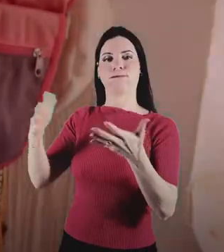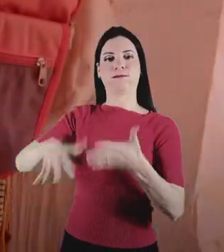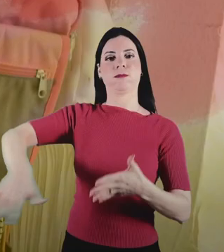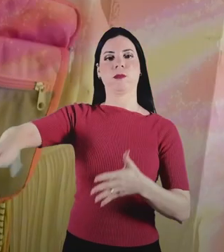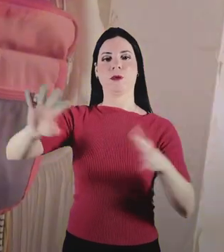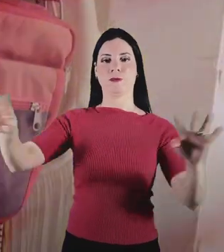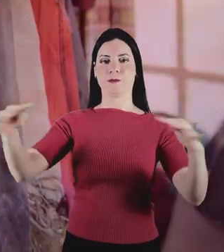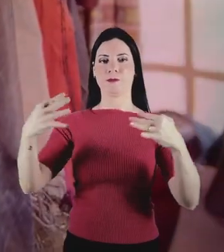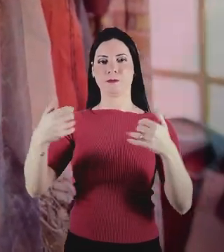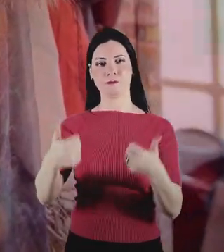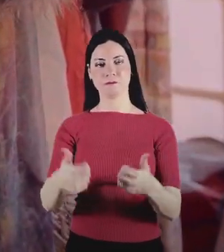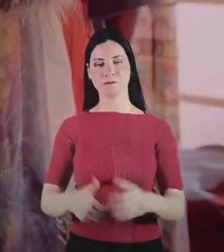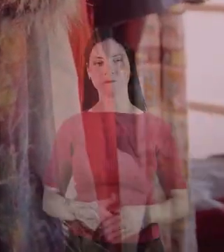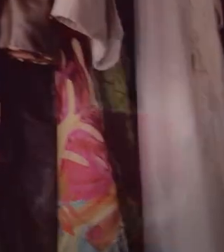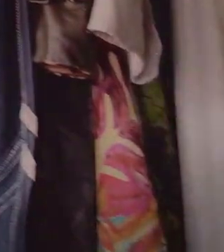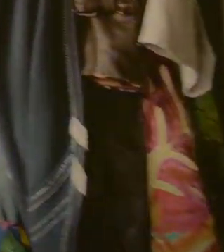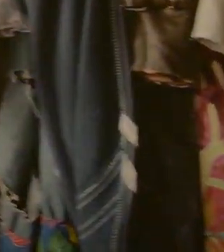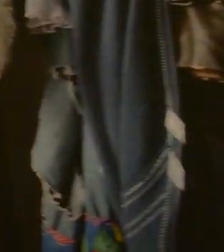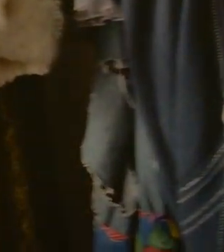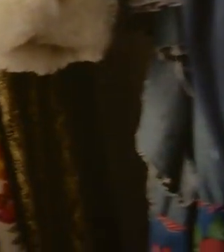isso.